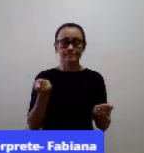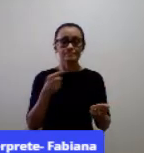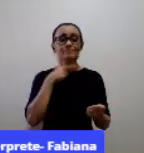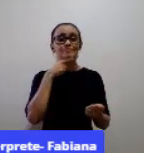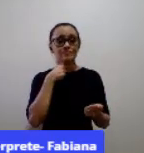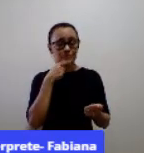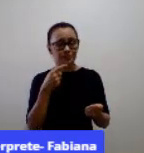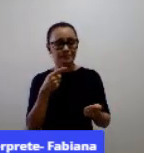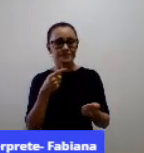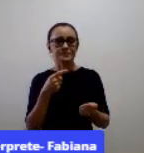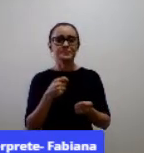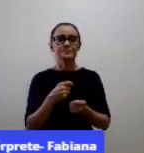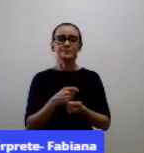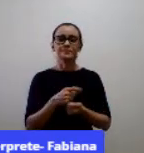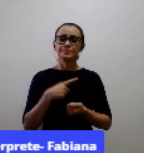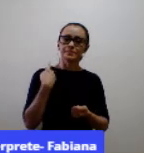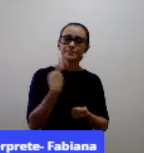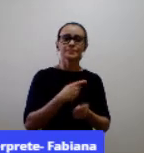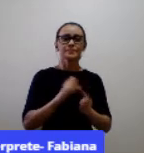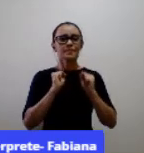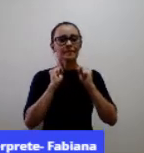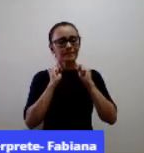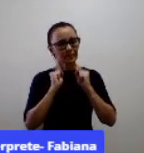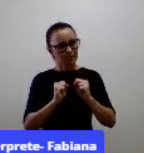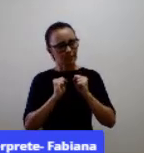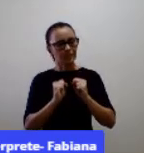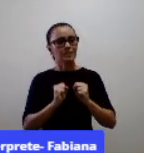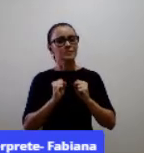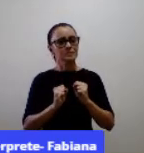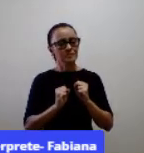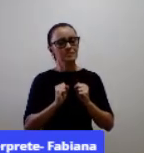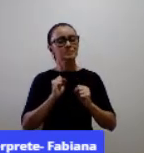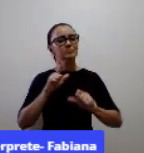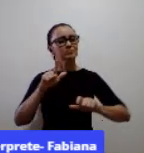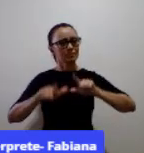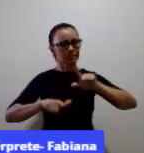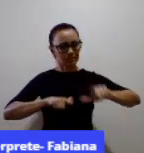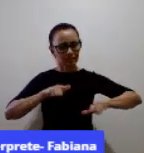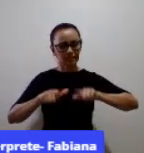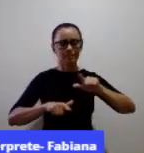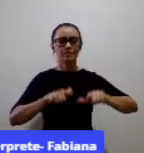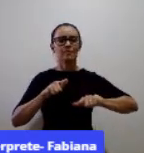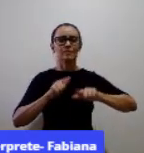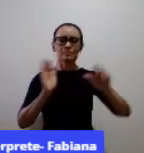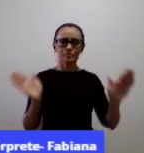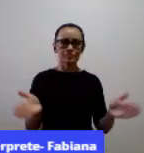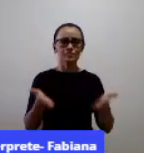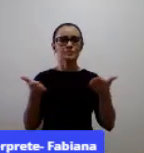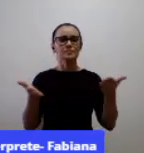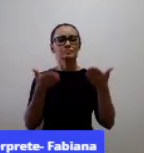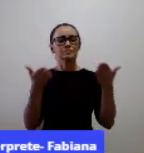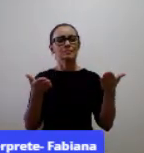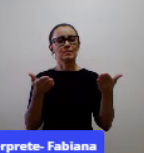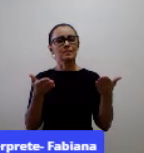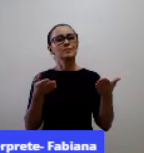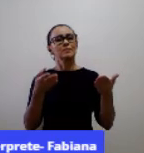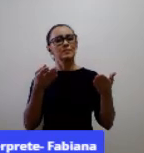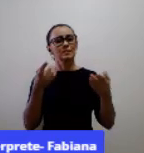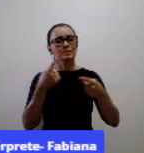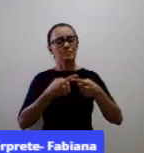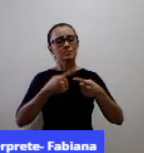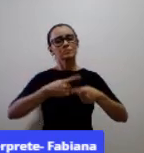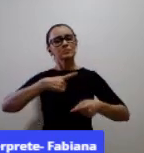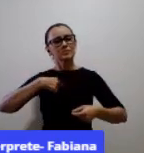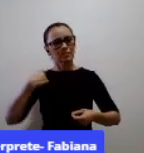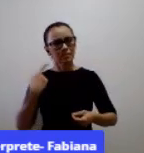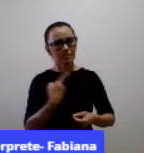gente possa trabalhar com o potencial, sim, desse indivíduo, até porque a gente acredita em todo o potencial a